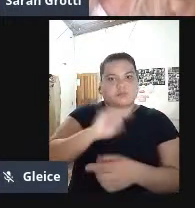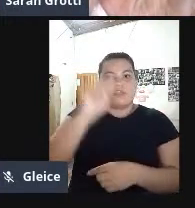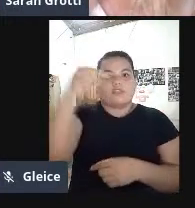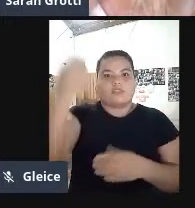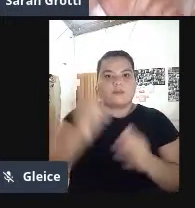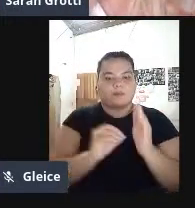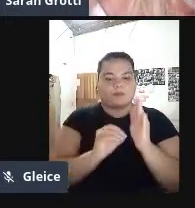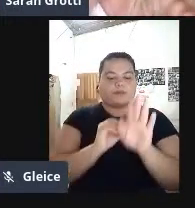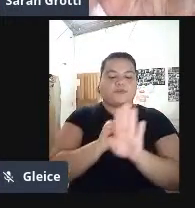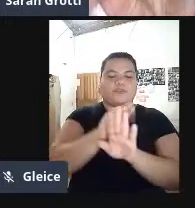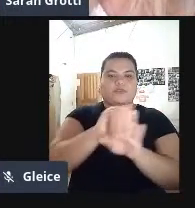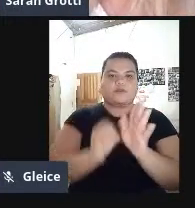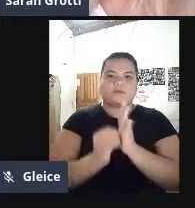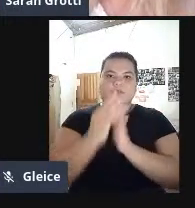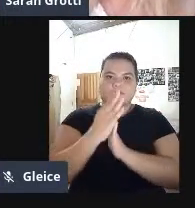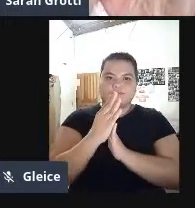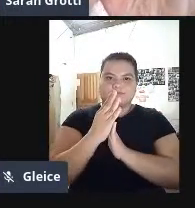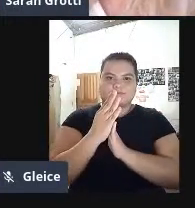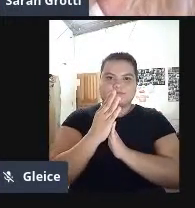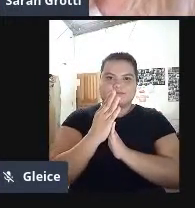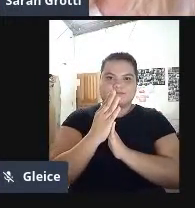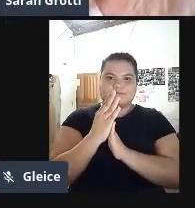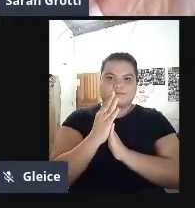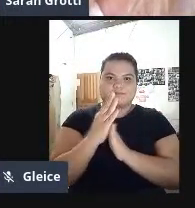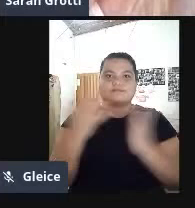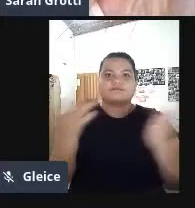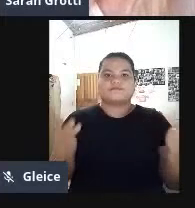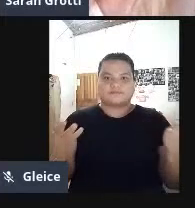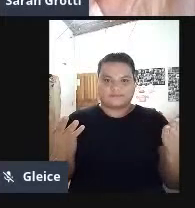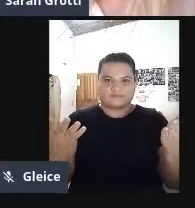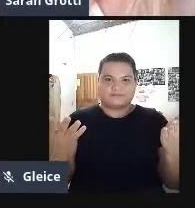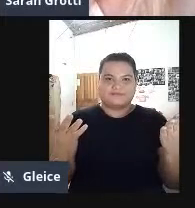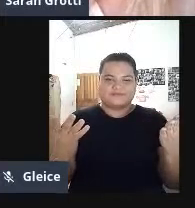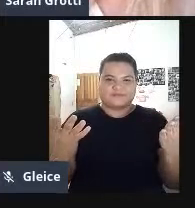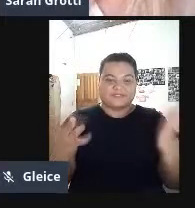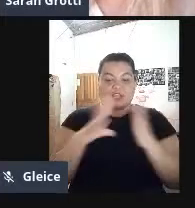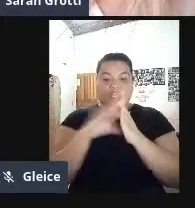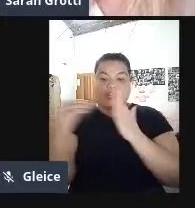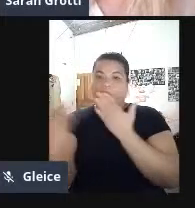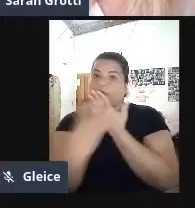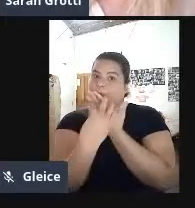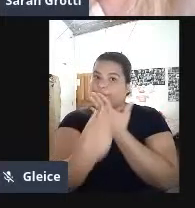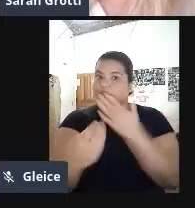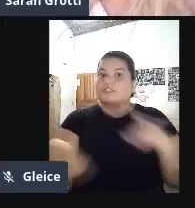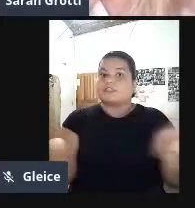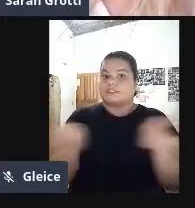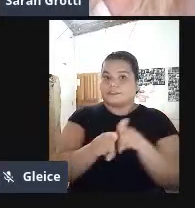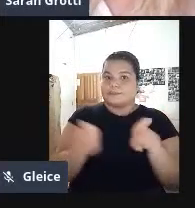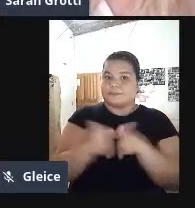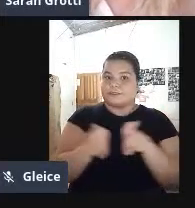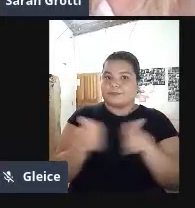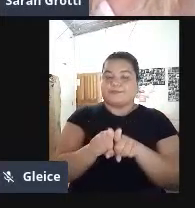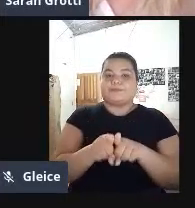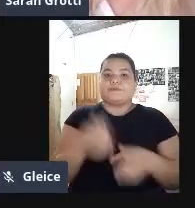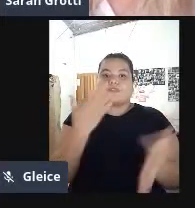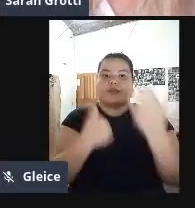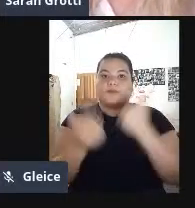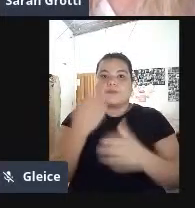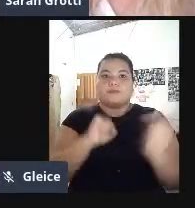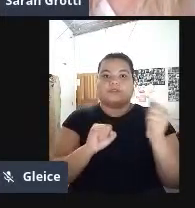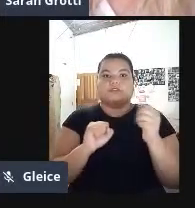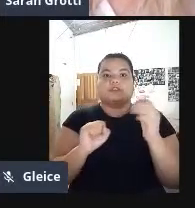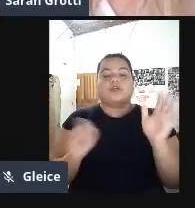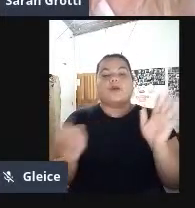de energia, carboidrato, enfim. Os alimentos de origem vegetal são as principais